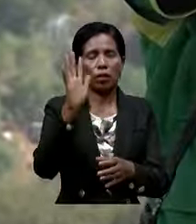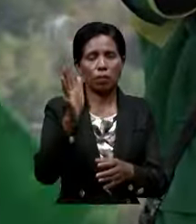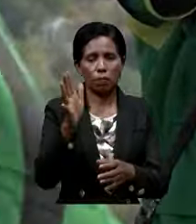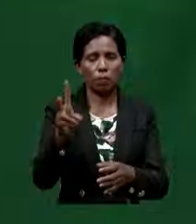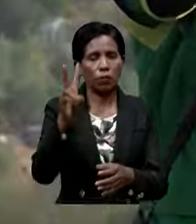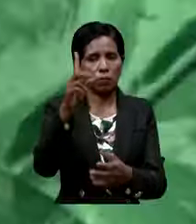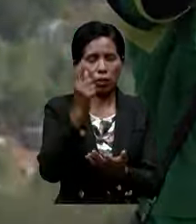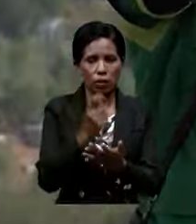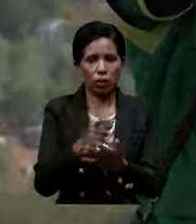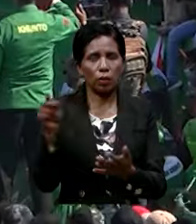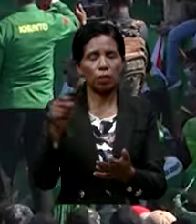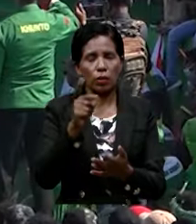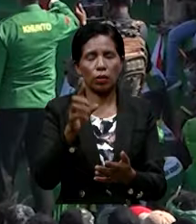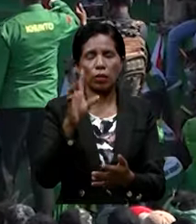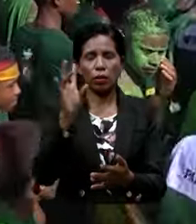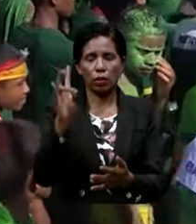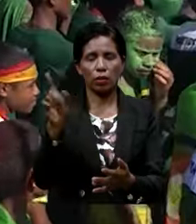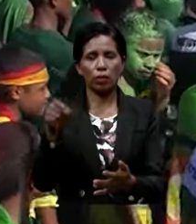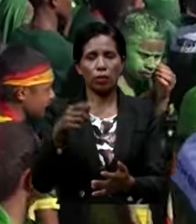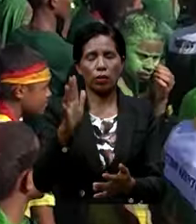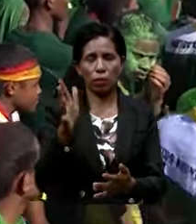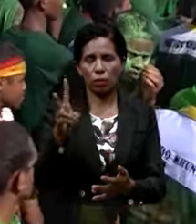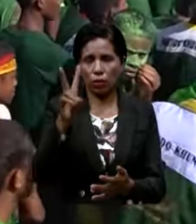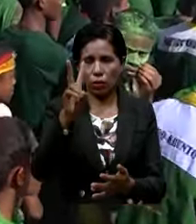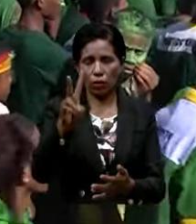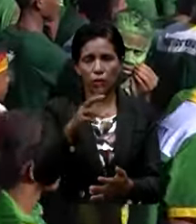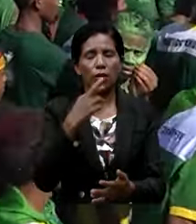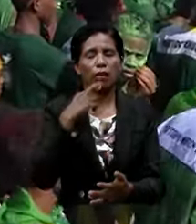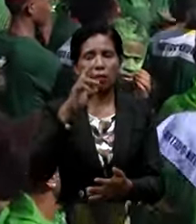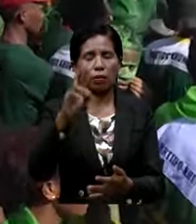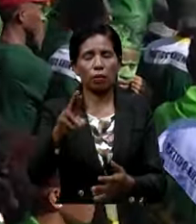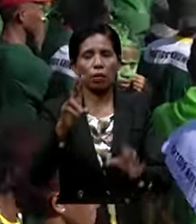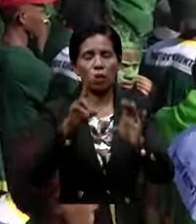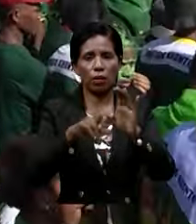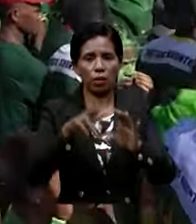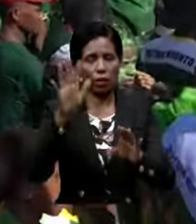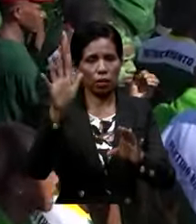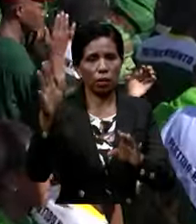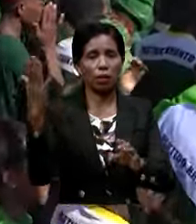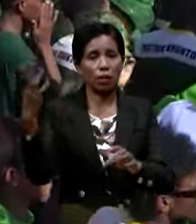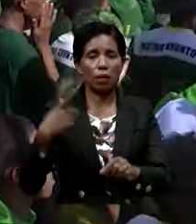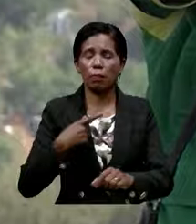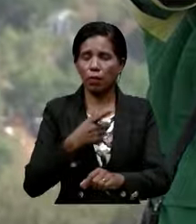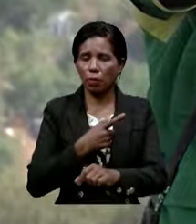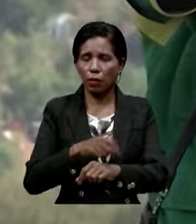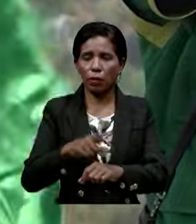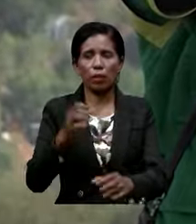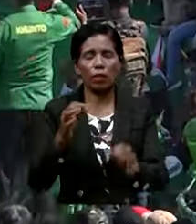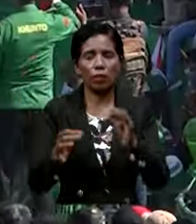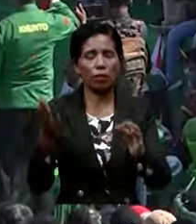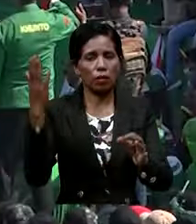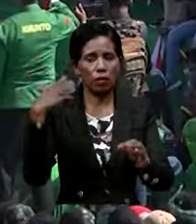Rua, o porcento Rito Vírgula Lima Nulore Sin Rua, corresponde à cadeira Lima e ao Parlamento Nacional, mais que antes